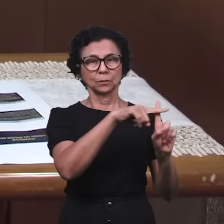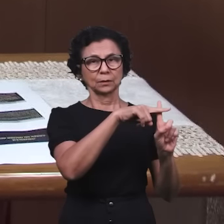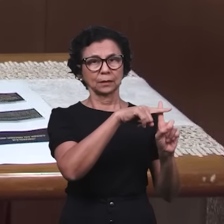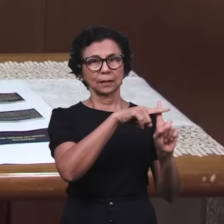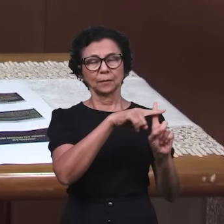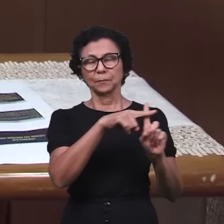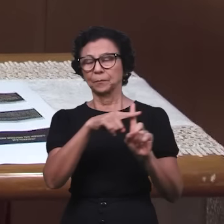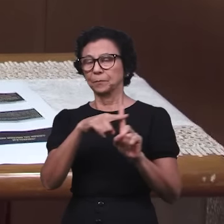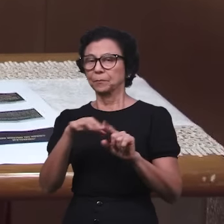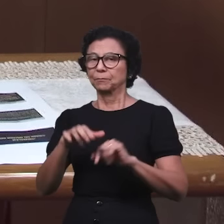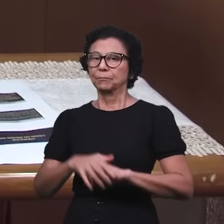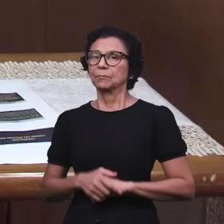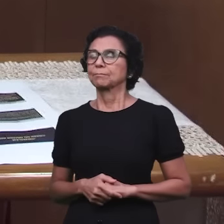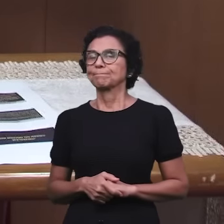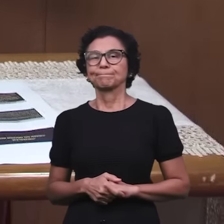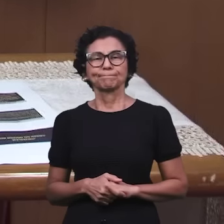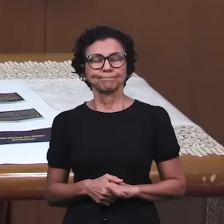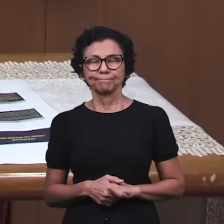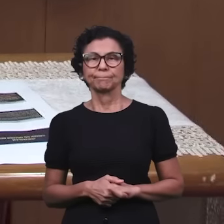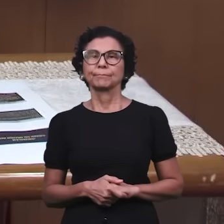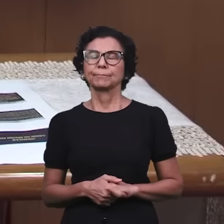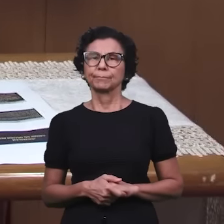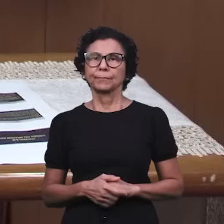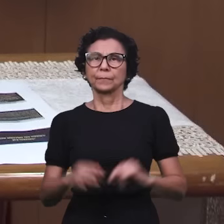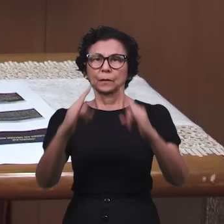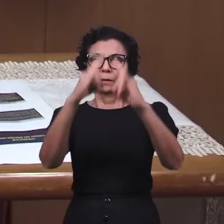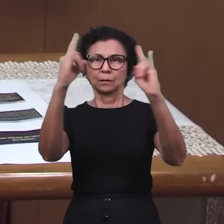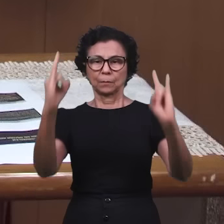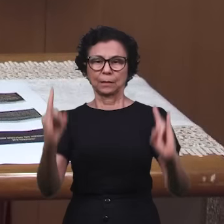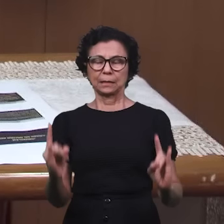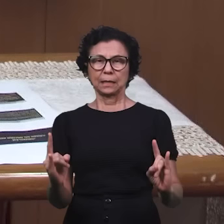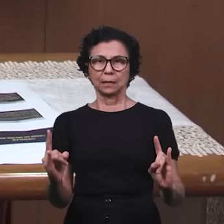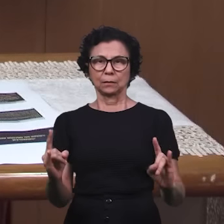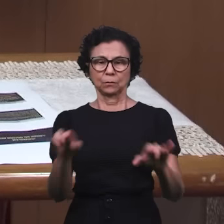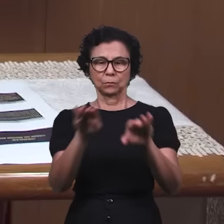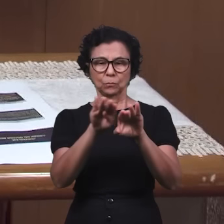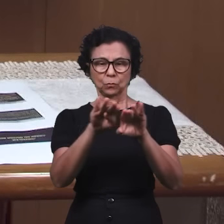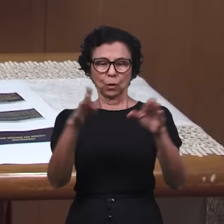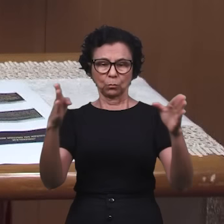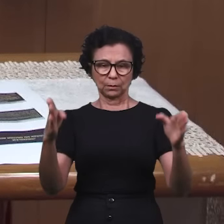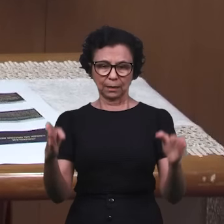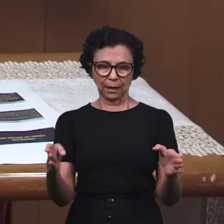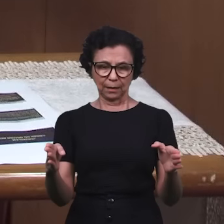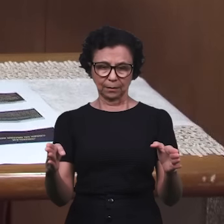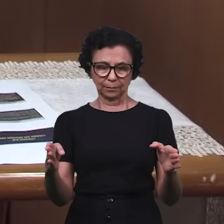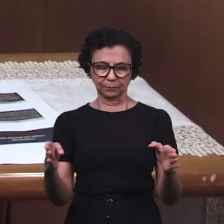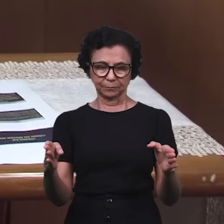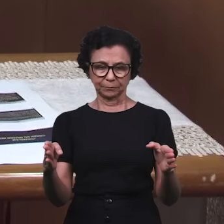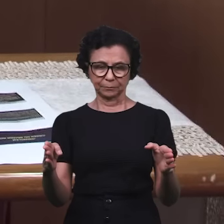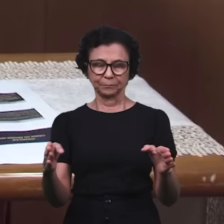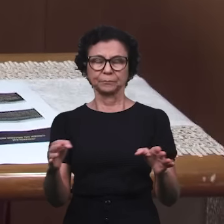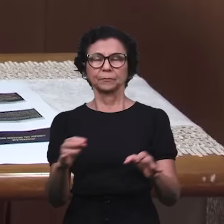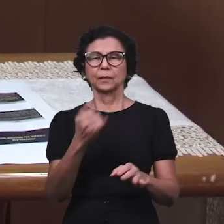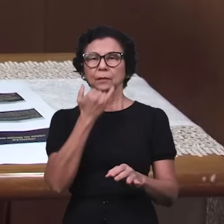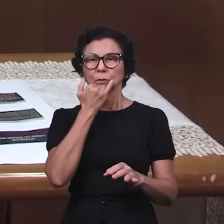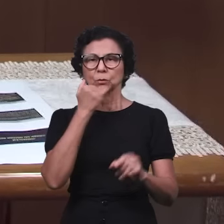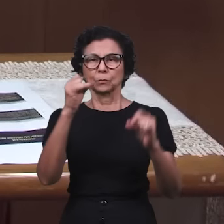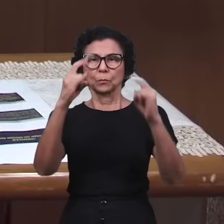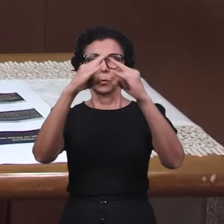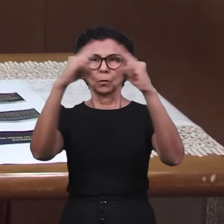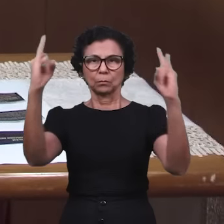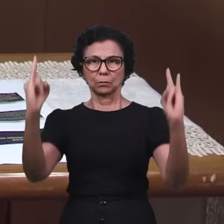você não tinha acesso, porque para entrar no templo tinha um caminho. A porta, o altar dos holocaustos,